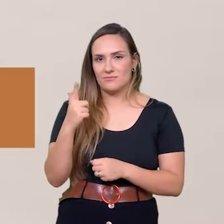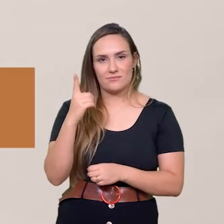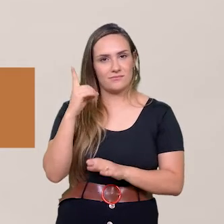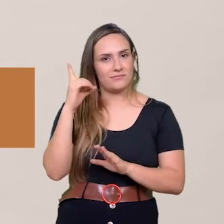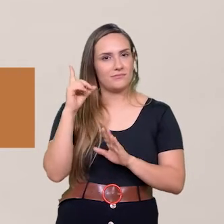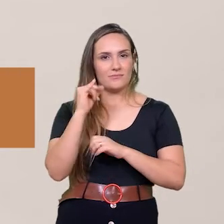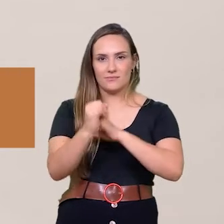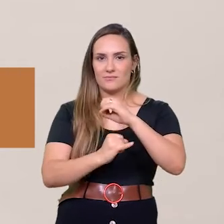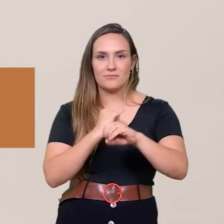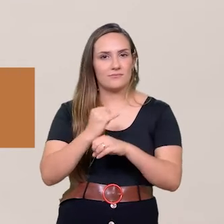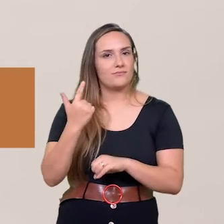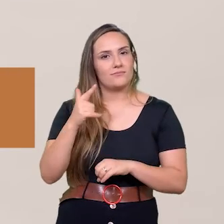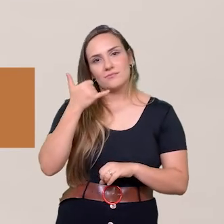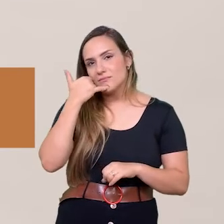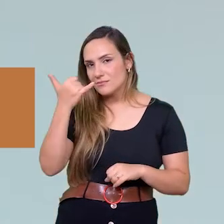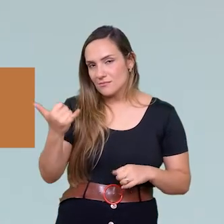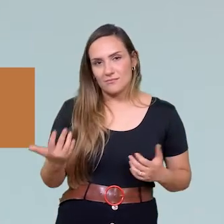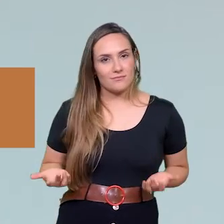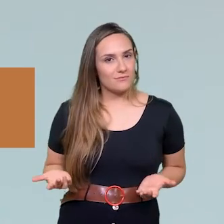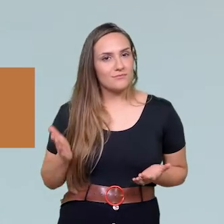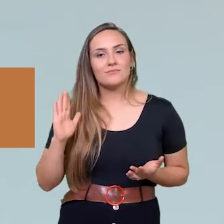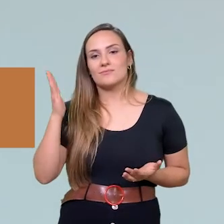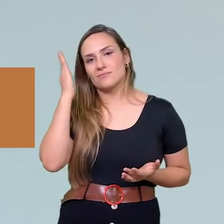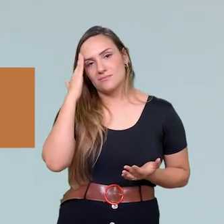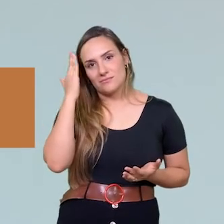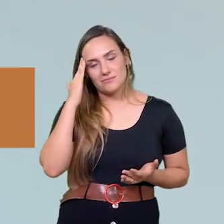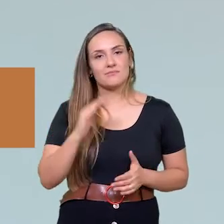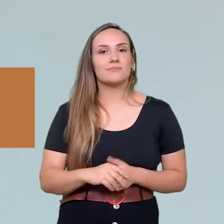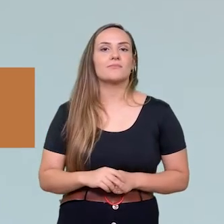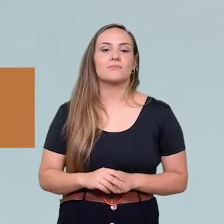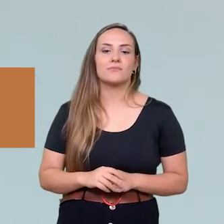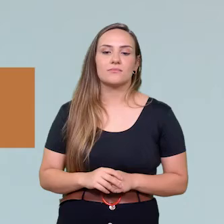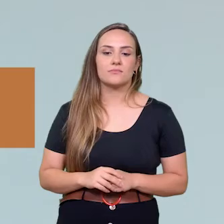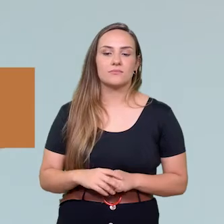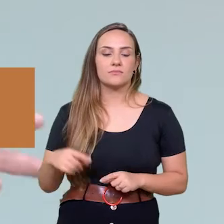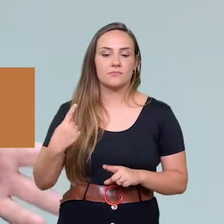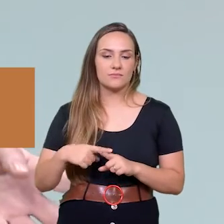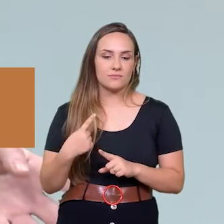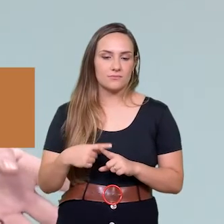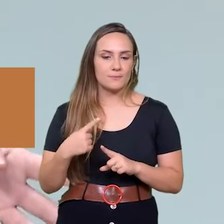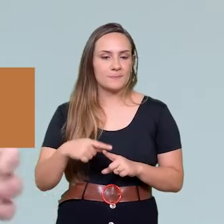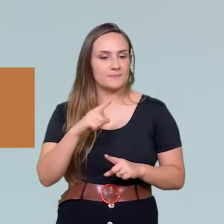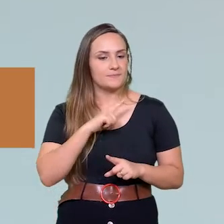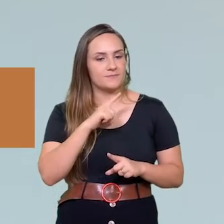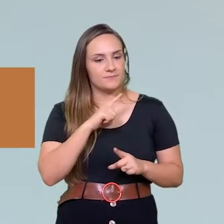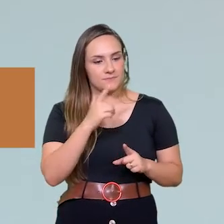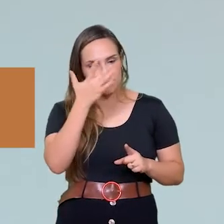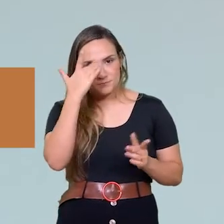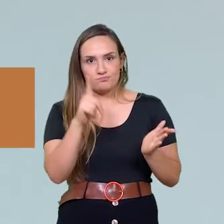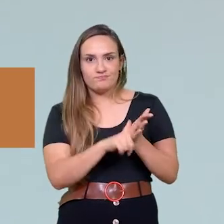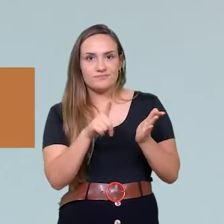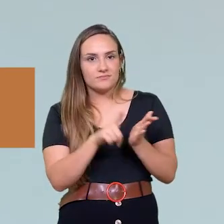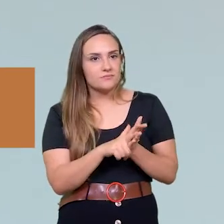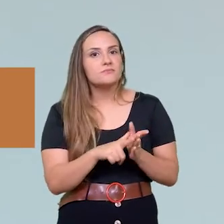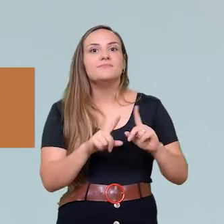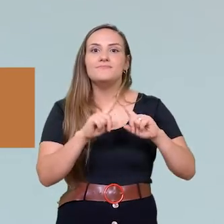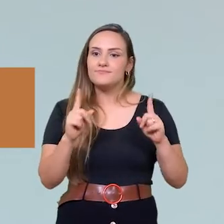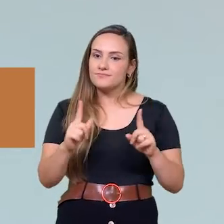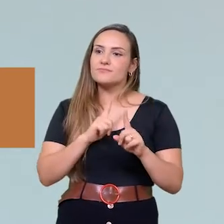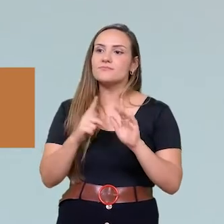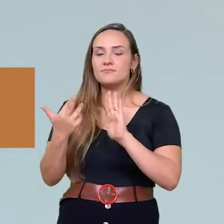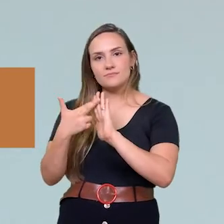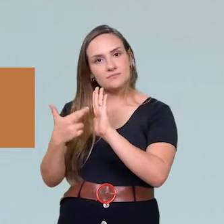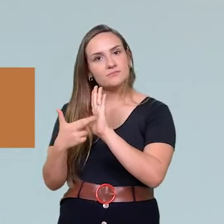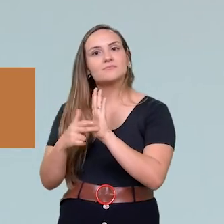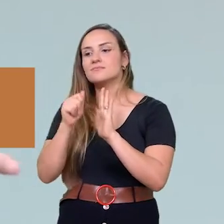em 90, não tinha internet, não tinha telefone celular, o que tinha era catálogo e vendedor ambulante. E